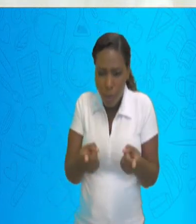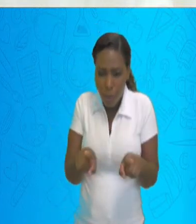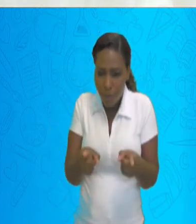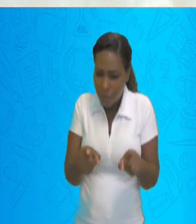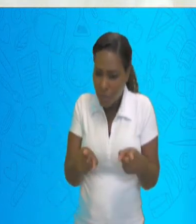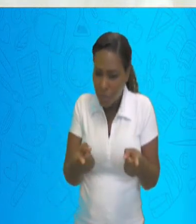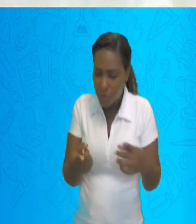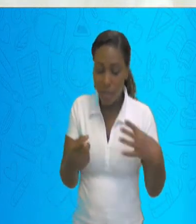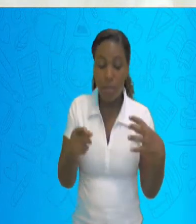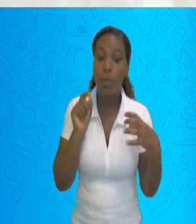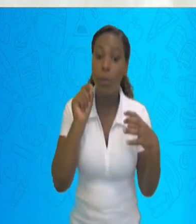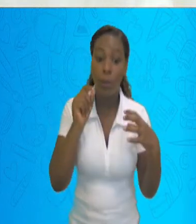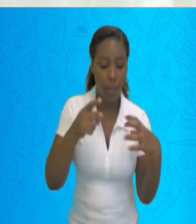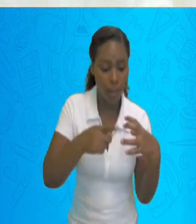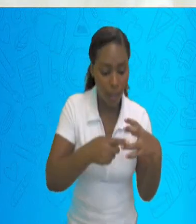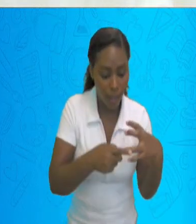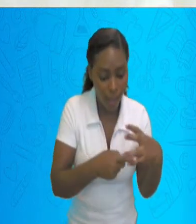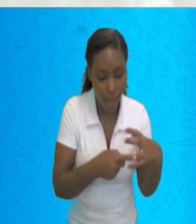um pouquinho